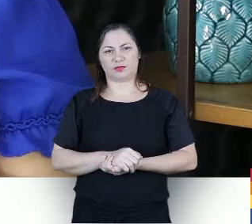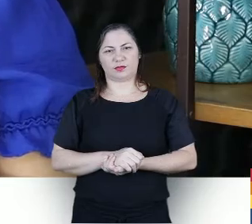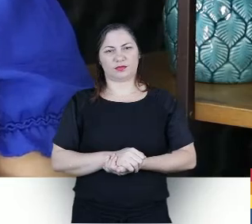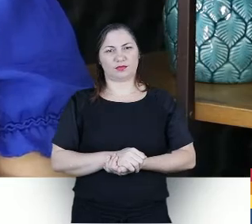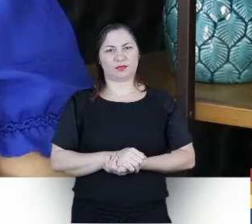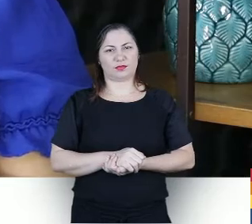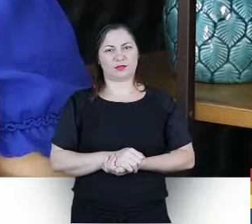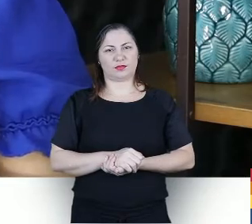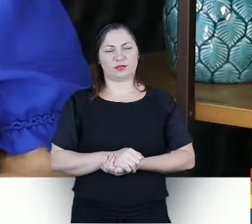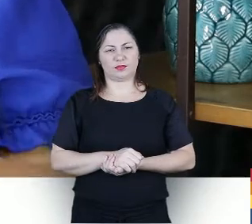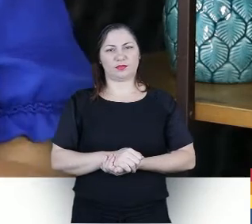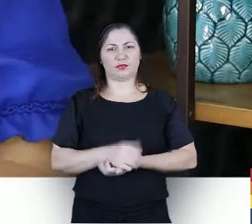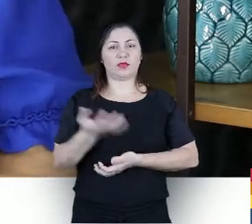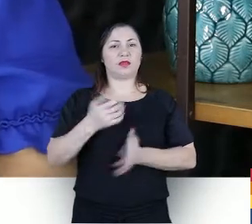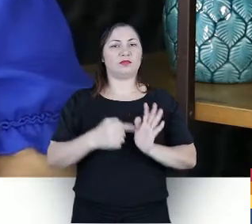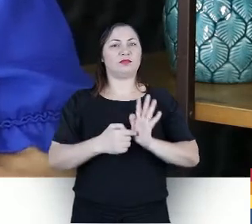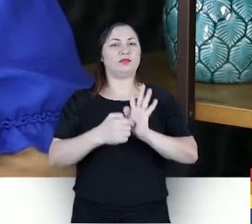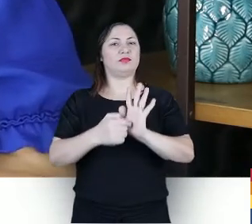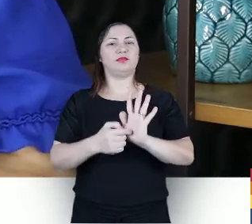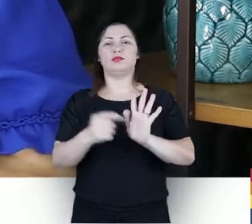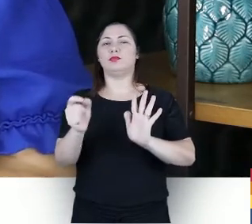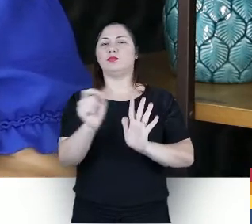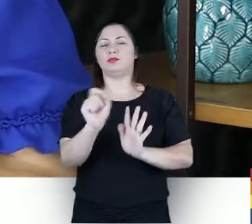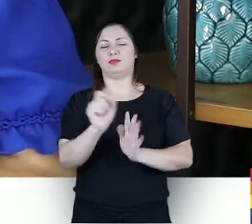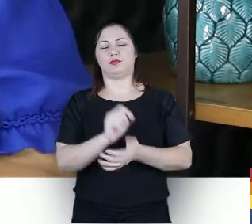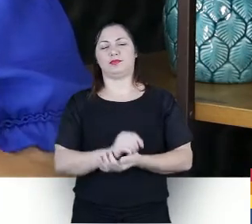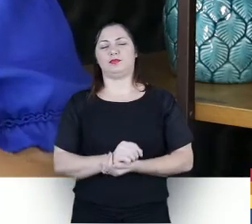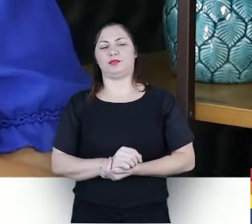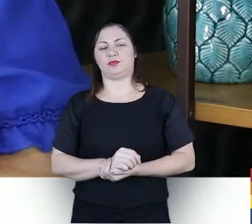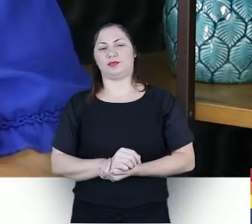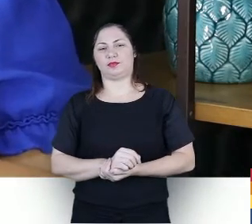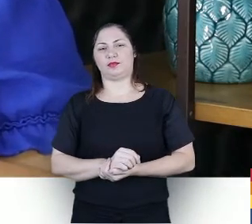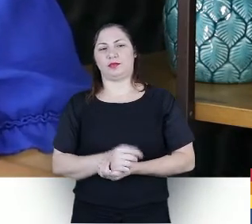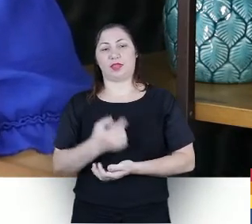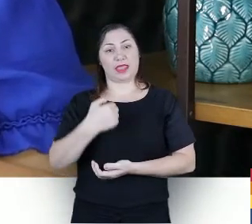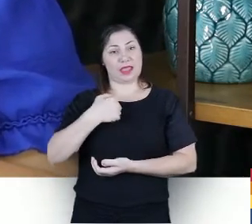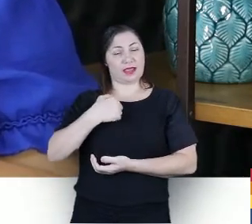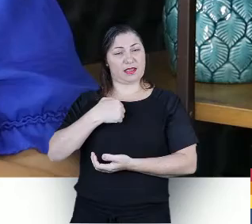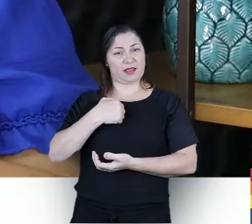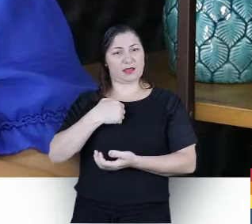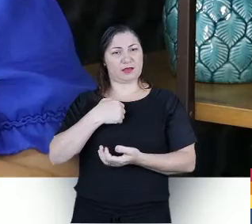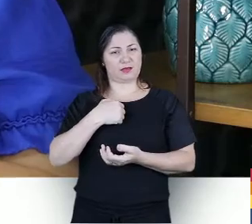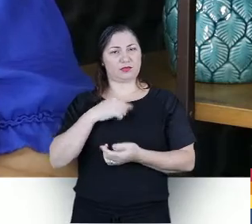DCTMA, nós pensamos muito em como que nós podíamos